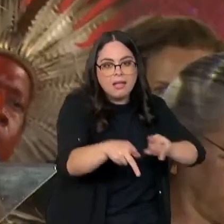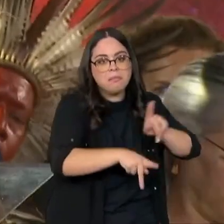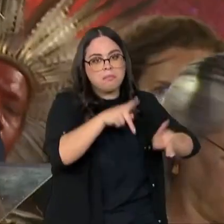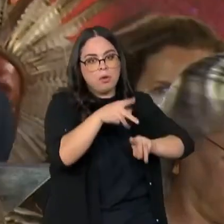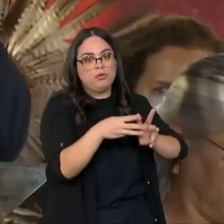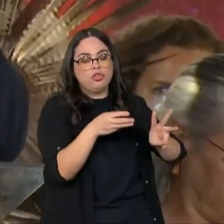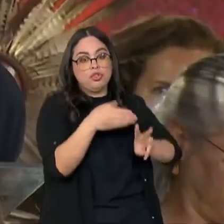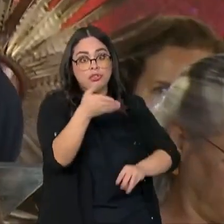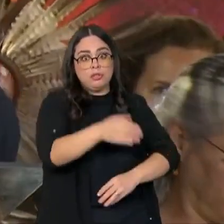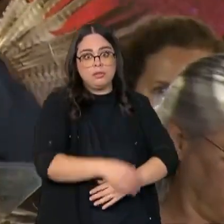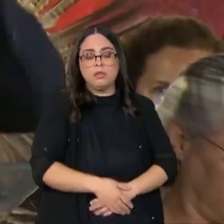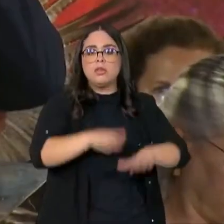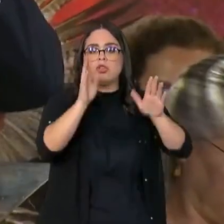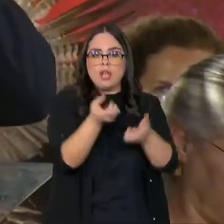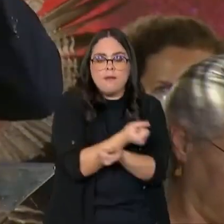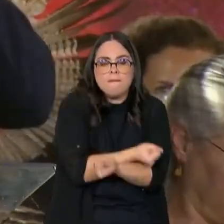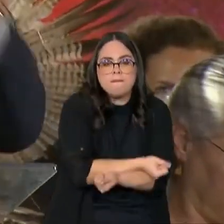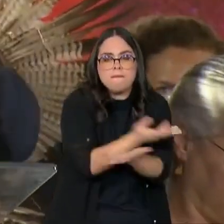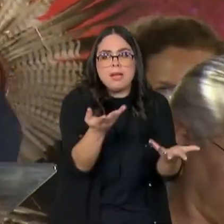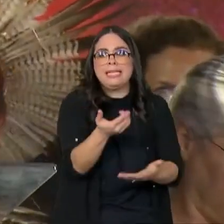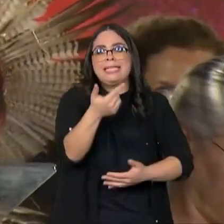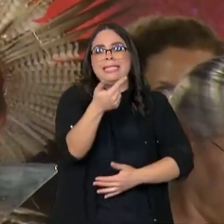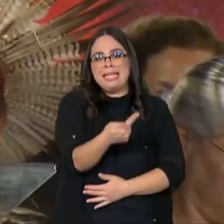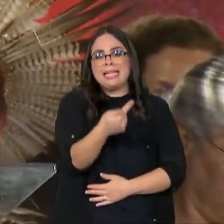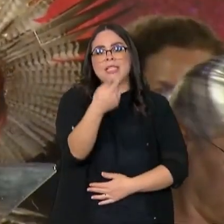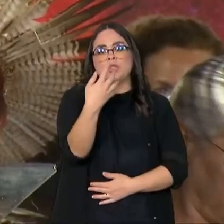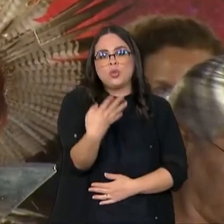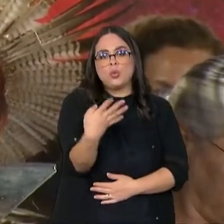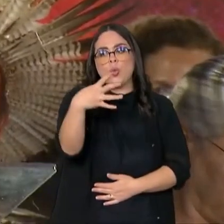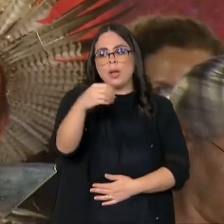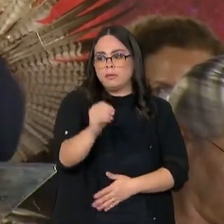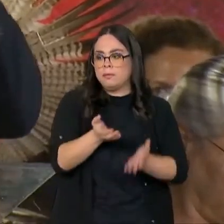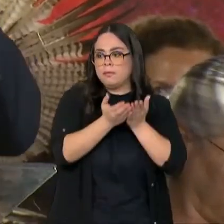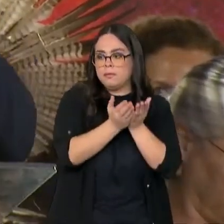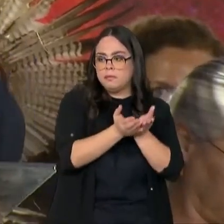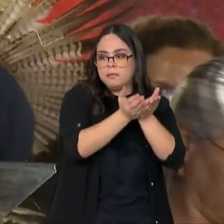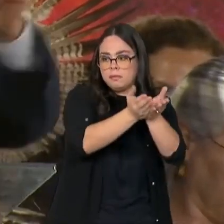indígenas. Já distribuímos 740 balsas,